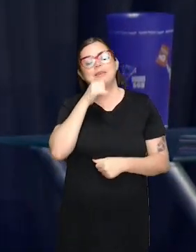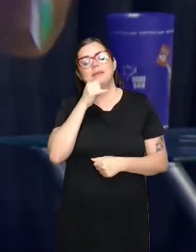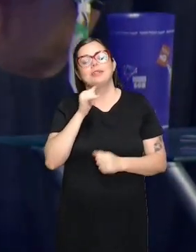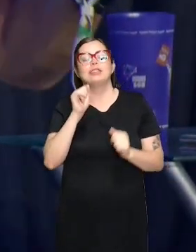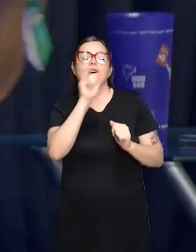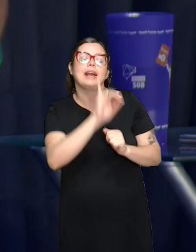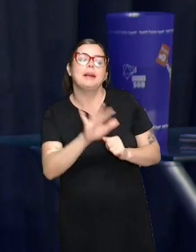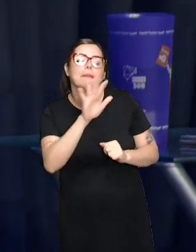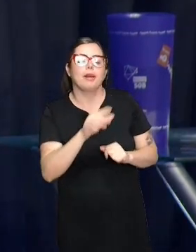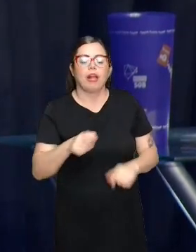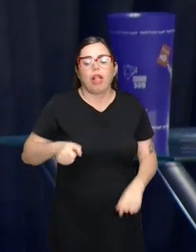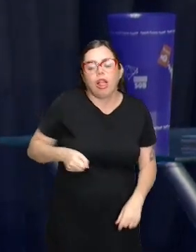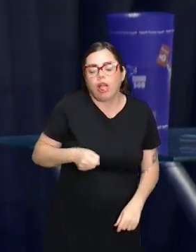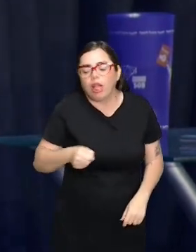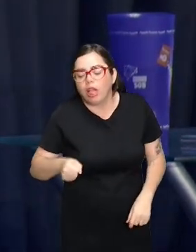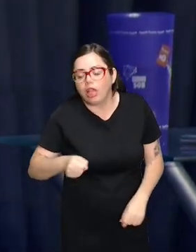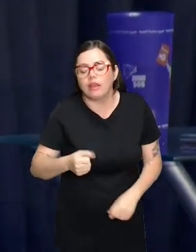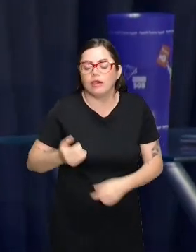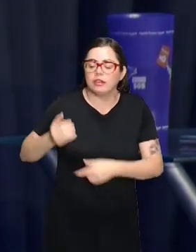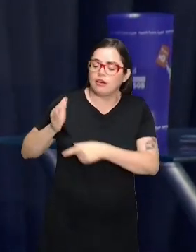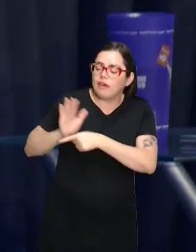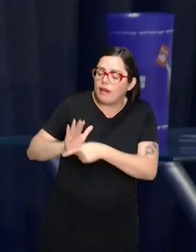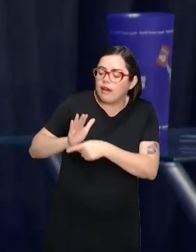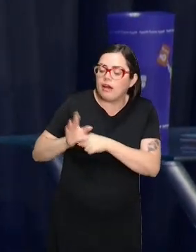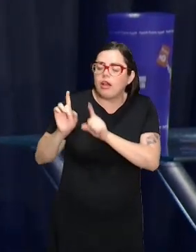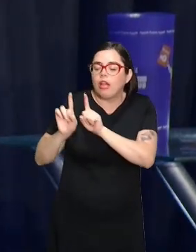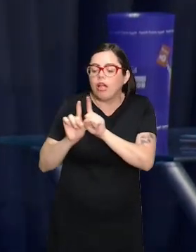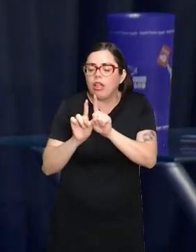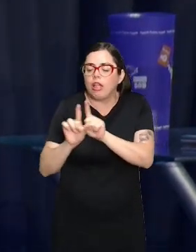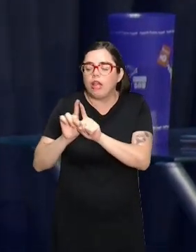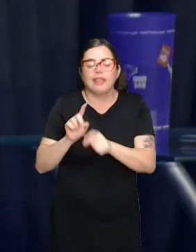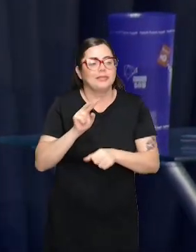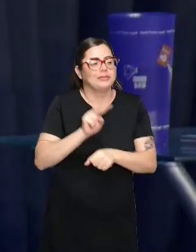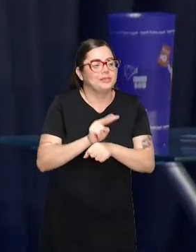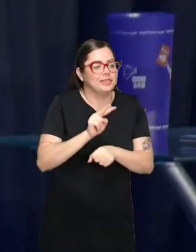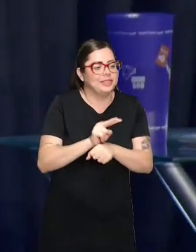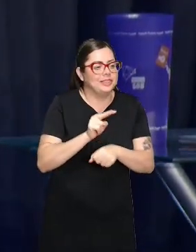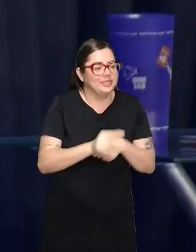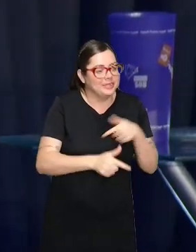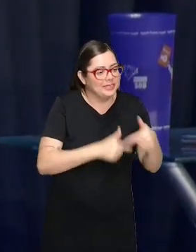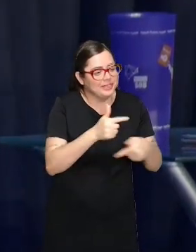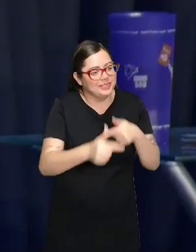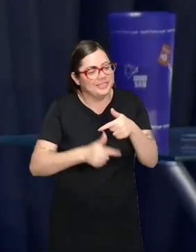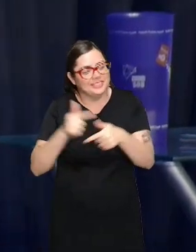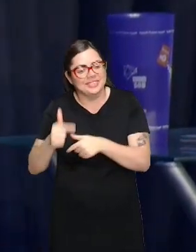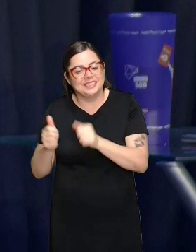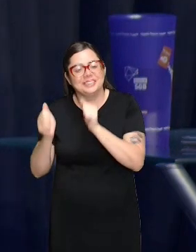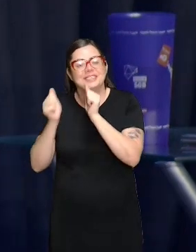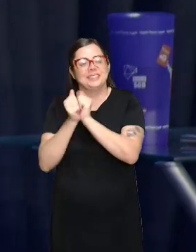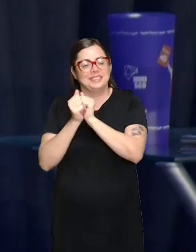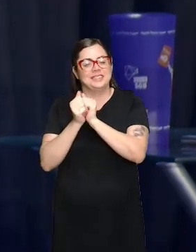sendo amparadas, ou então sendo com cuidadores, né? Então, assim, é uma coisa que